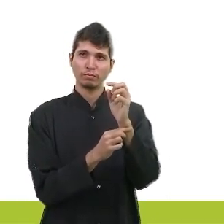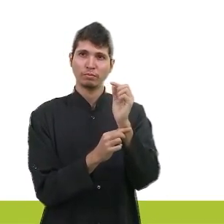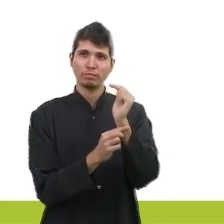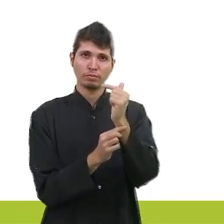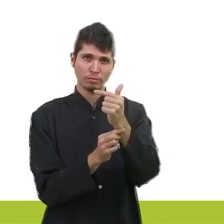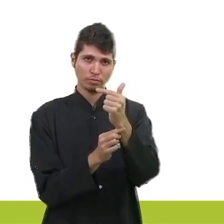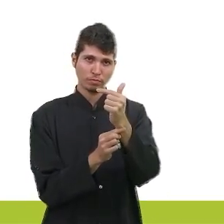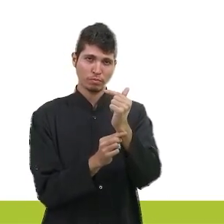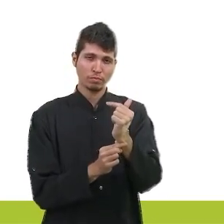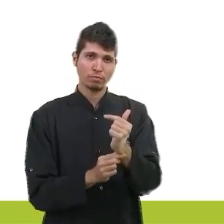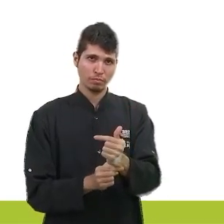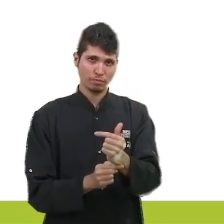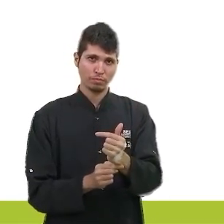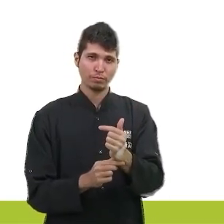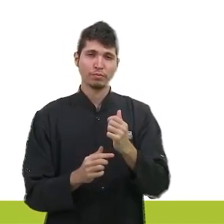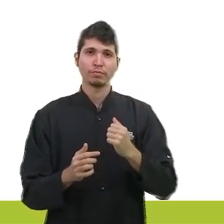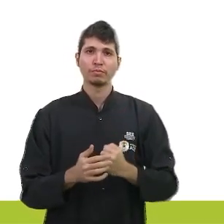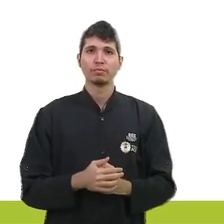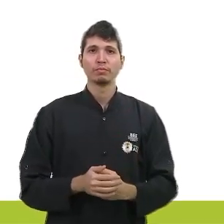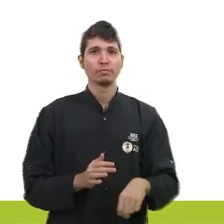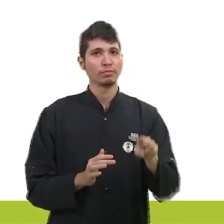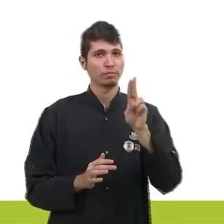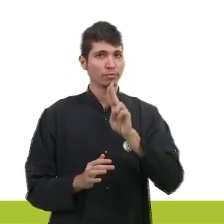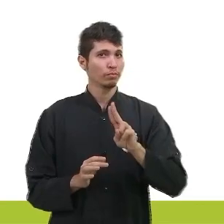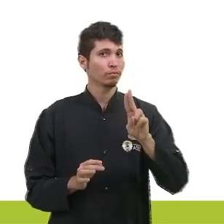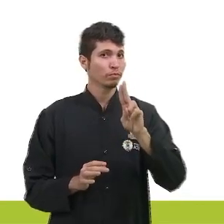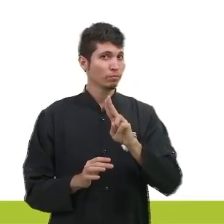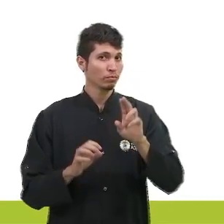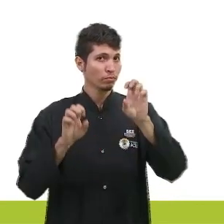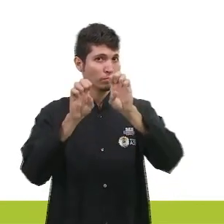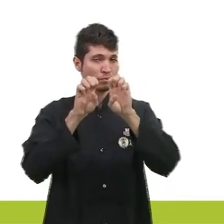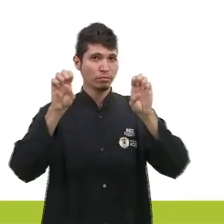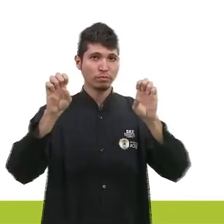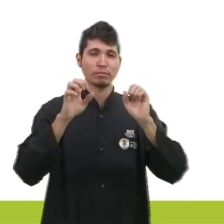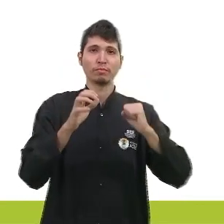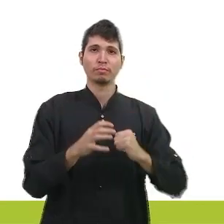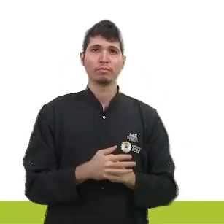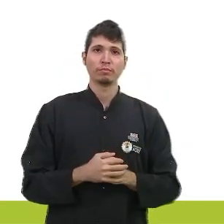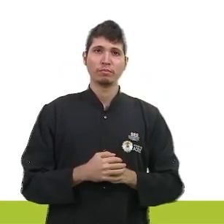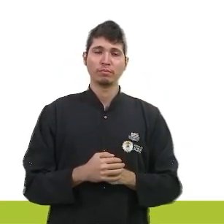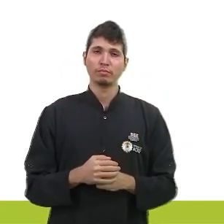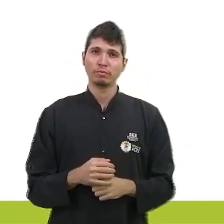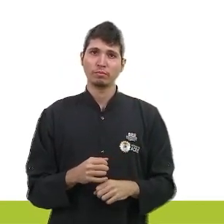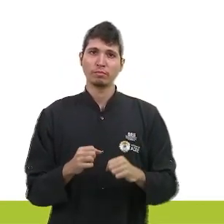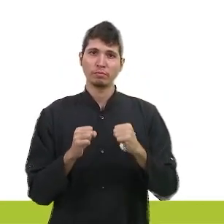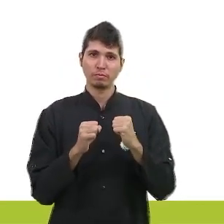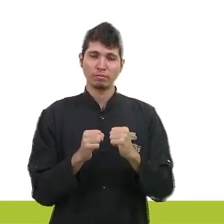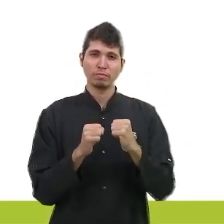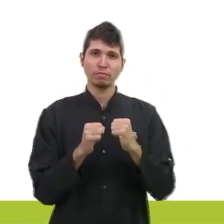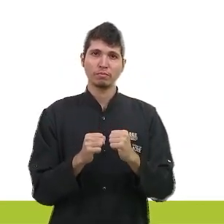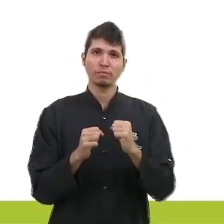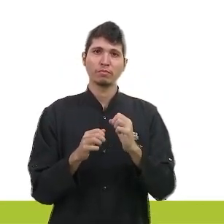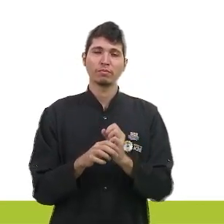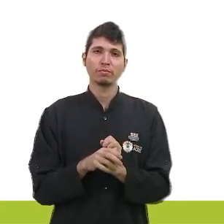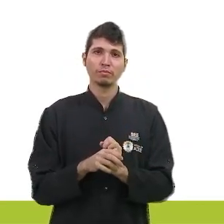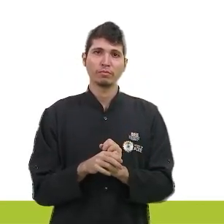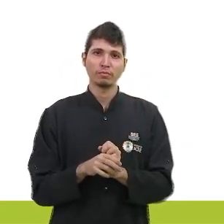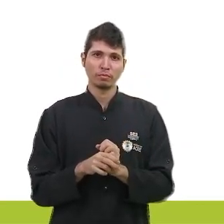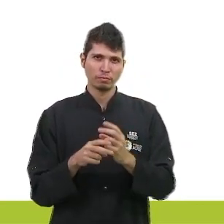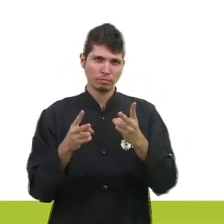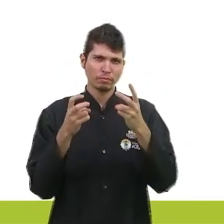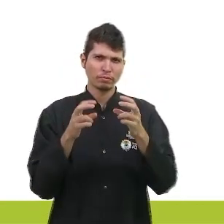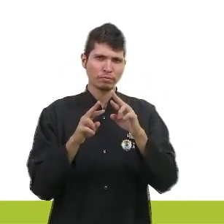Ok? Então, usando essas relações, você é capaz de determinar senos e cosseno de arcos suplementares.